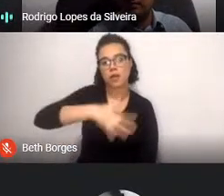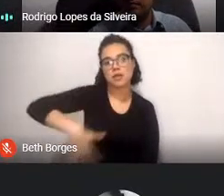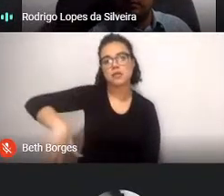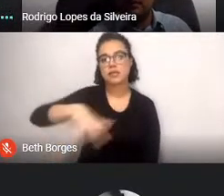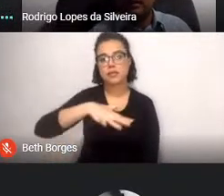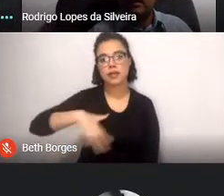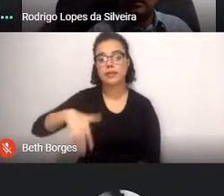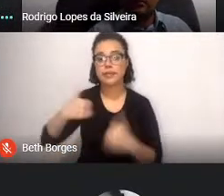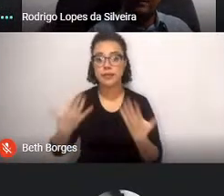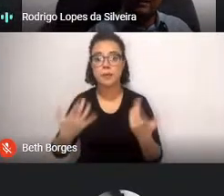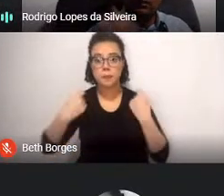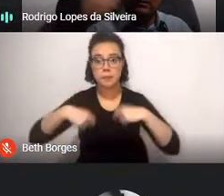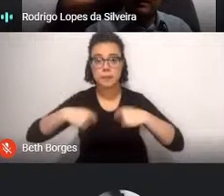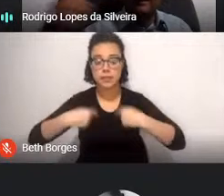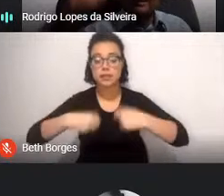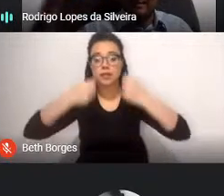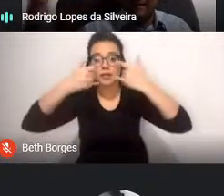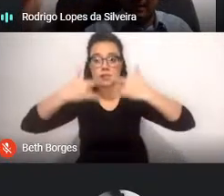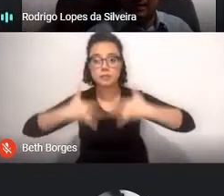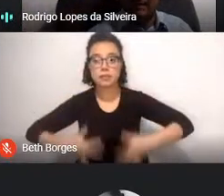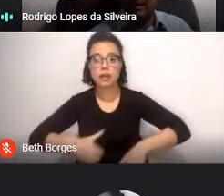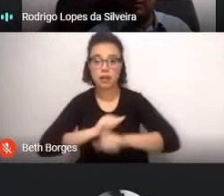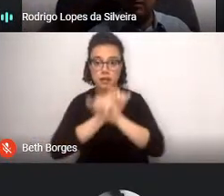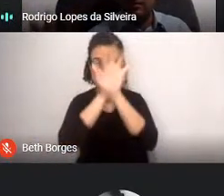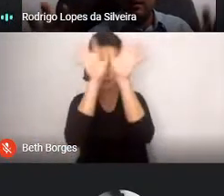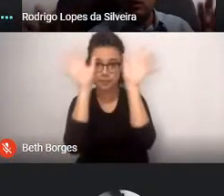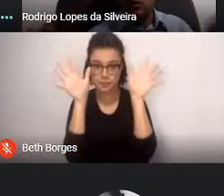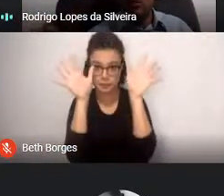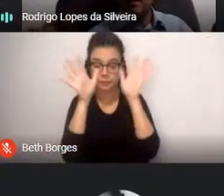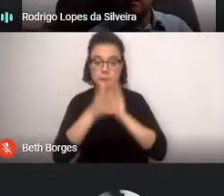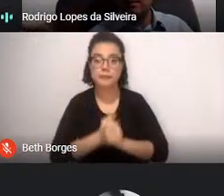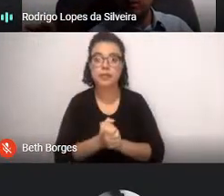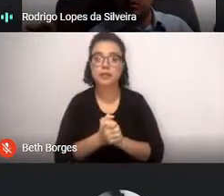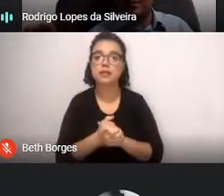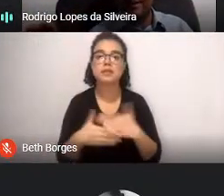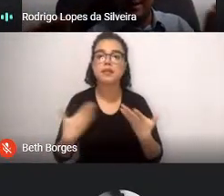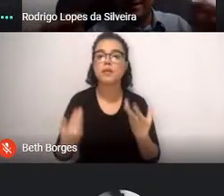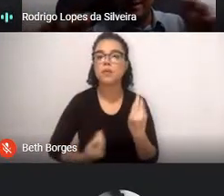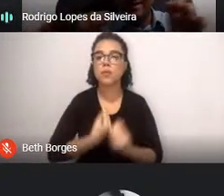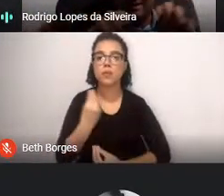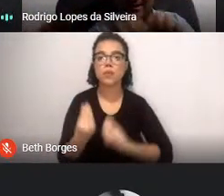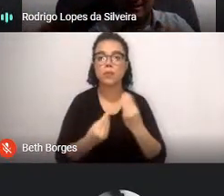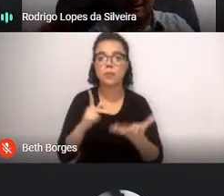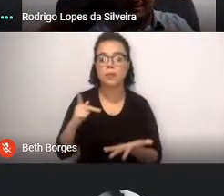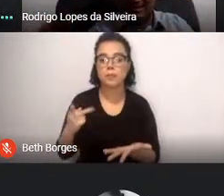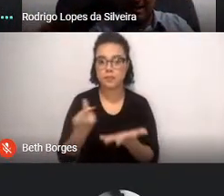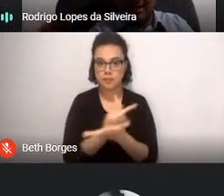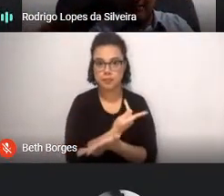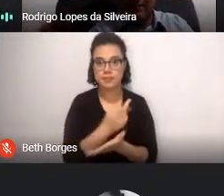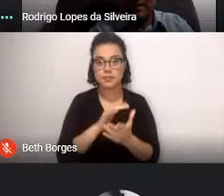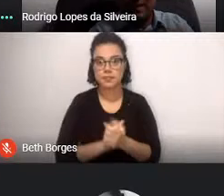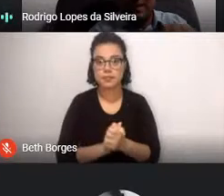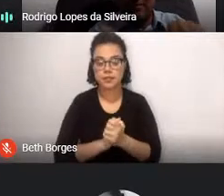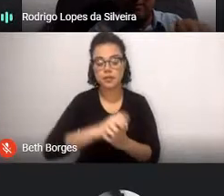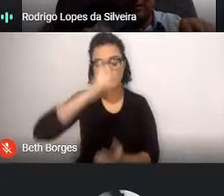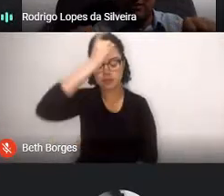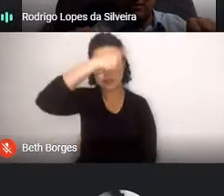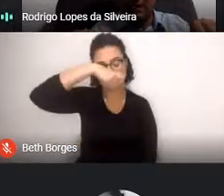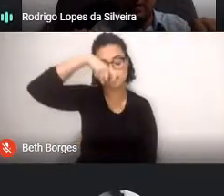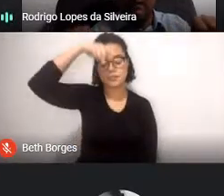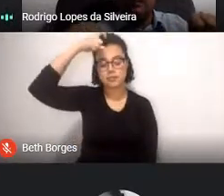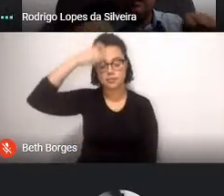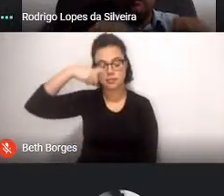clara possível. Então, dentro dessa realidade, quando a hipnose entra, tá? Ela